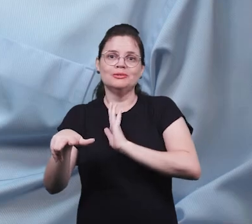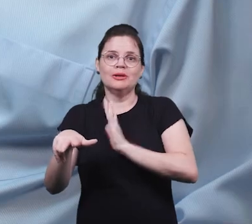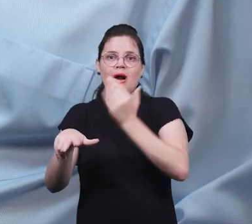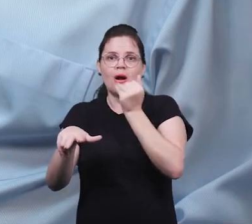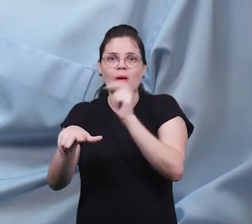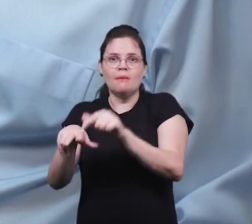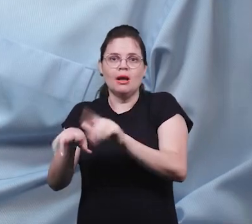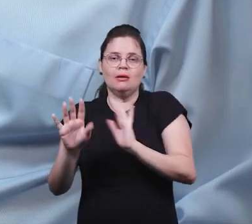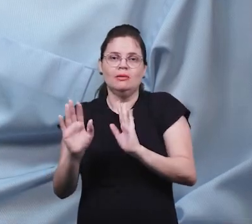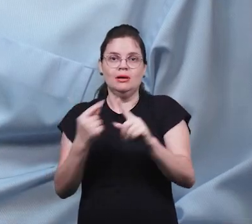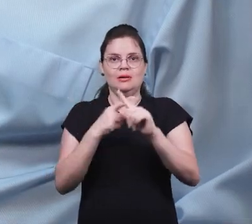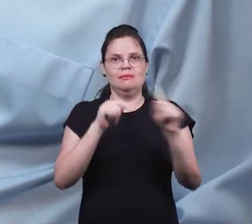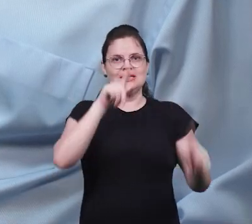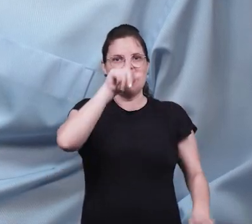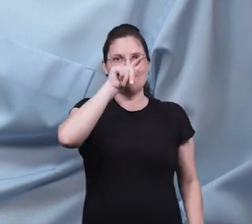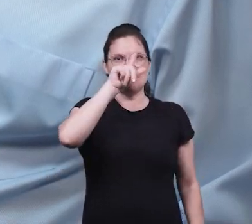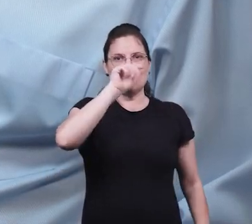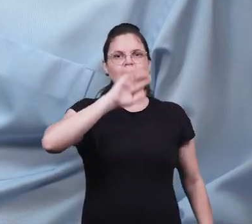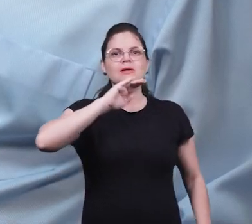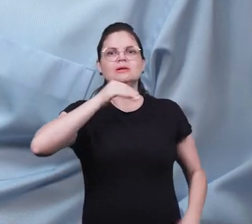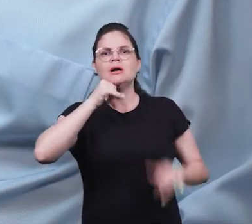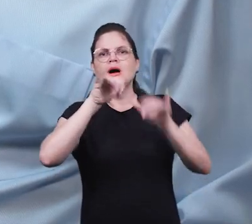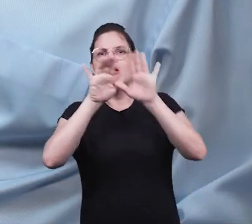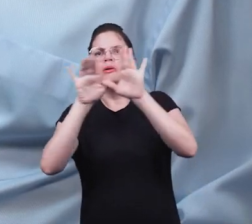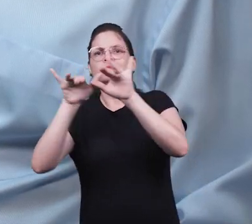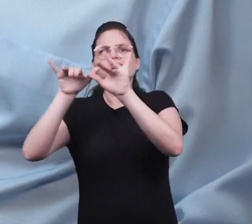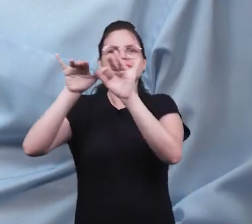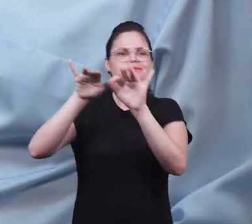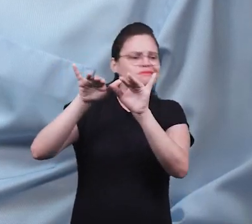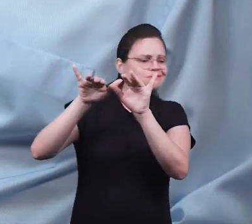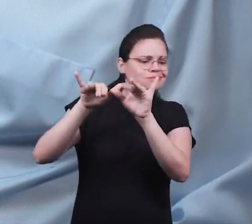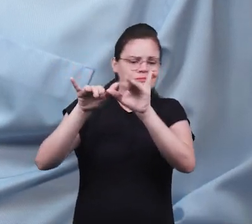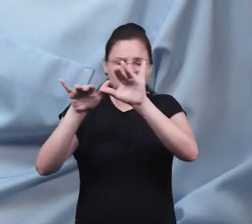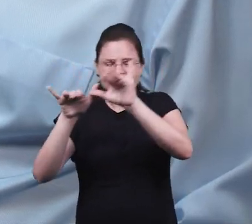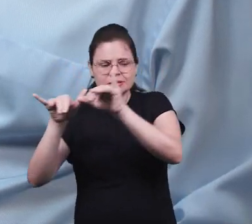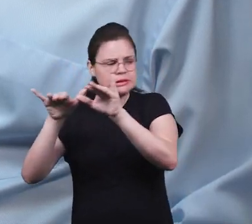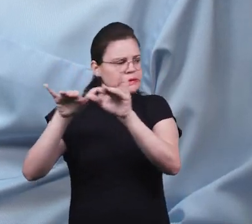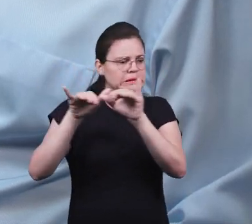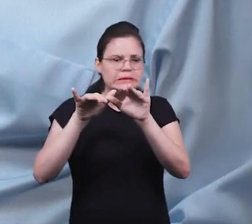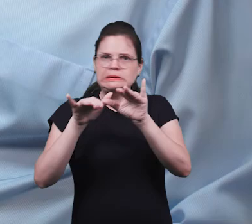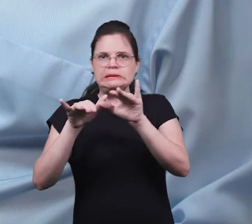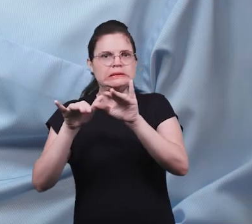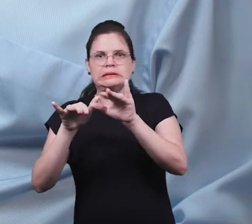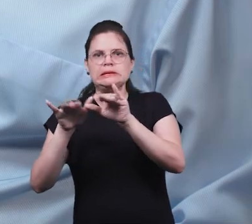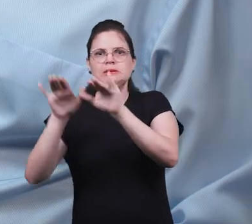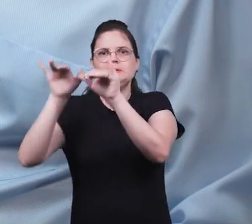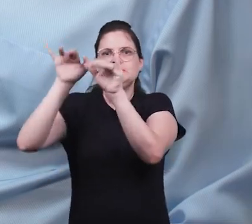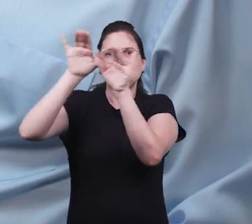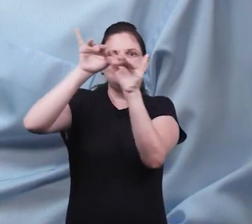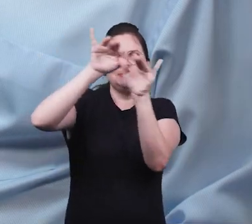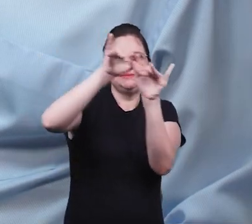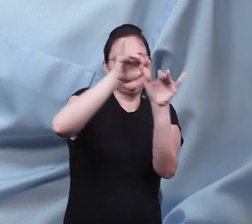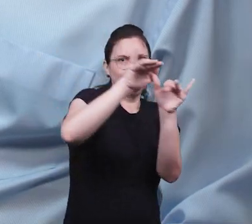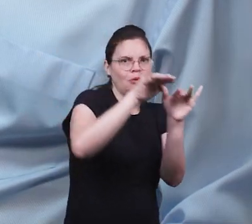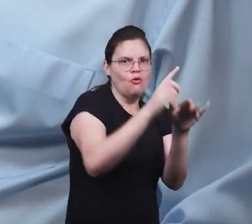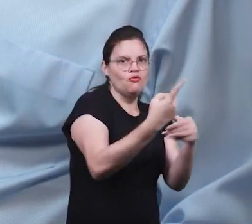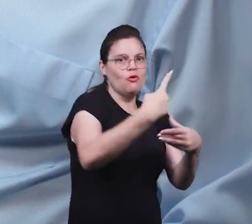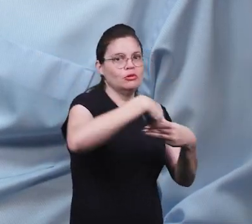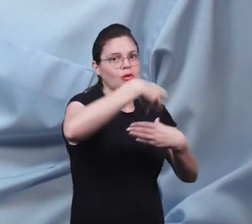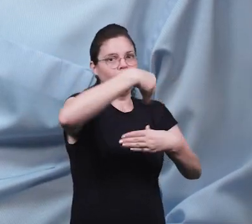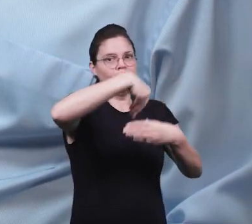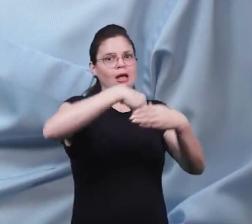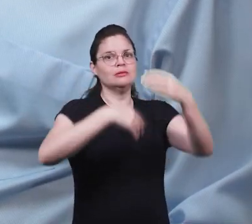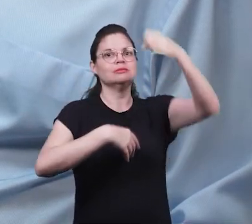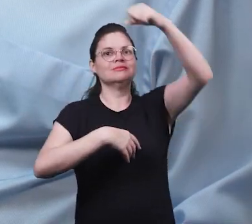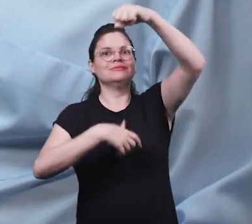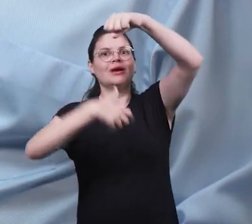não. A pomba, ela não achou lugar para botar o pé dela. O mundo estava nessa condenação, nesse juízo, nessa imundície, ela